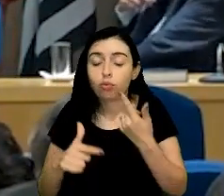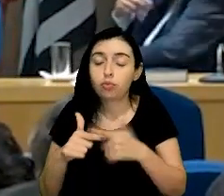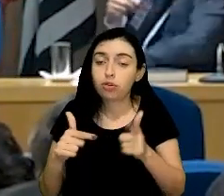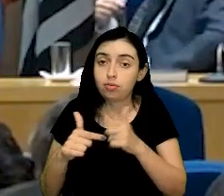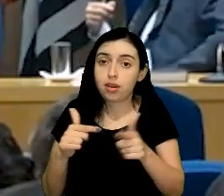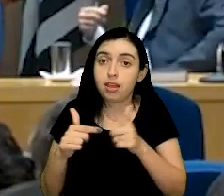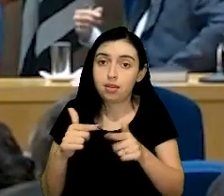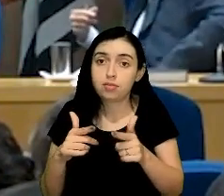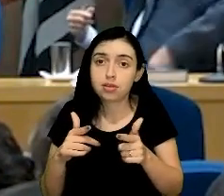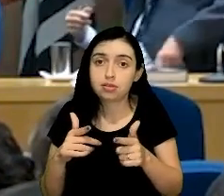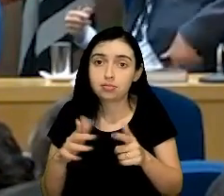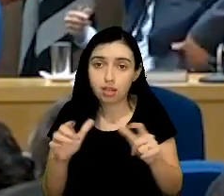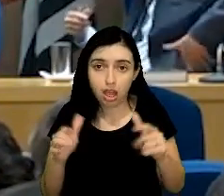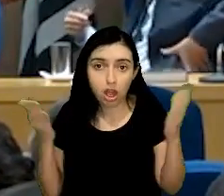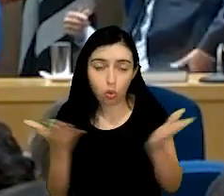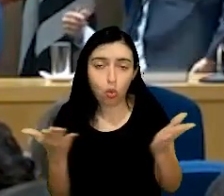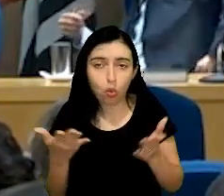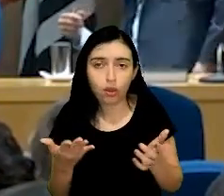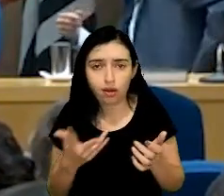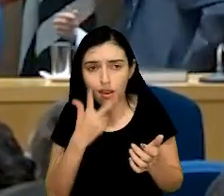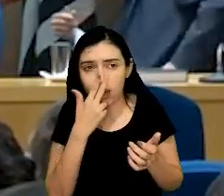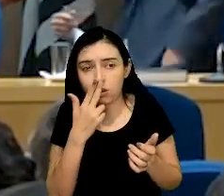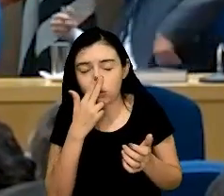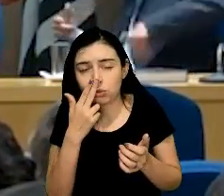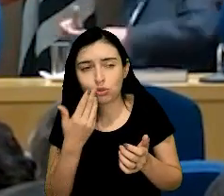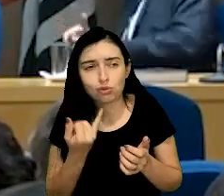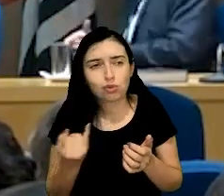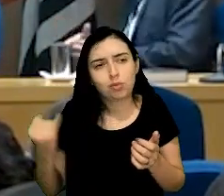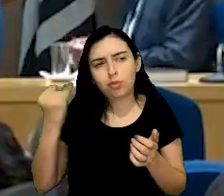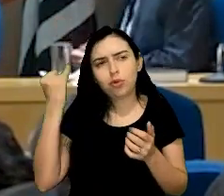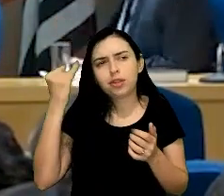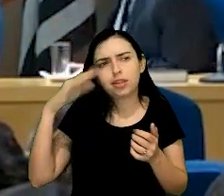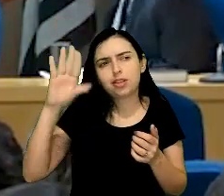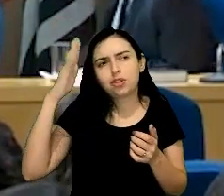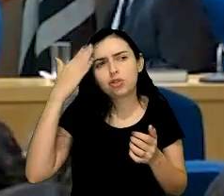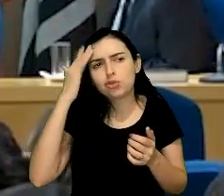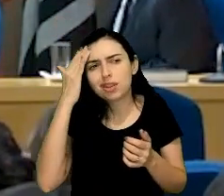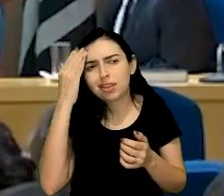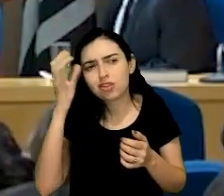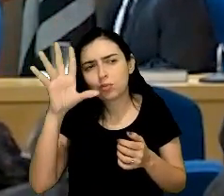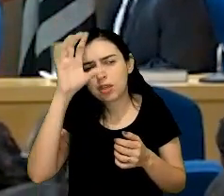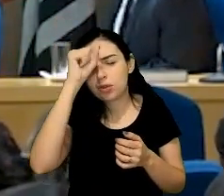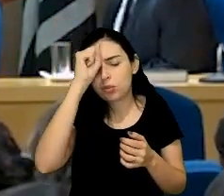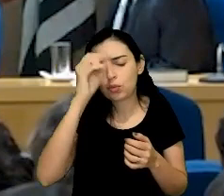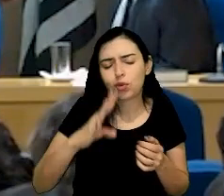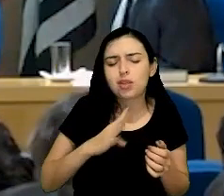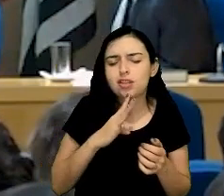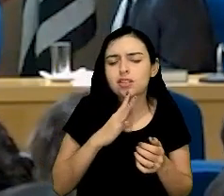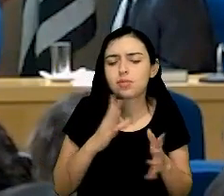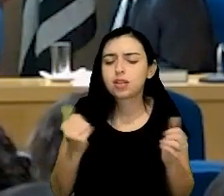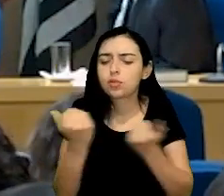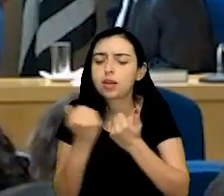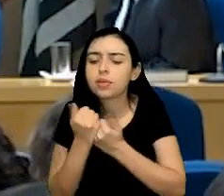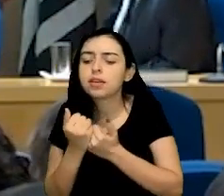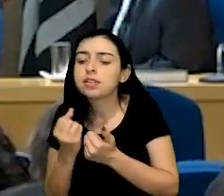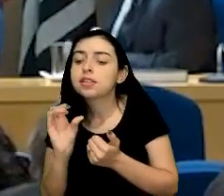é importante esse conhecimento e a atuação e as parcerias, é que são 127 mil solicitantes de